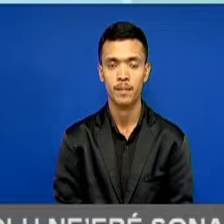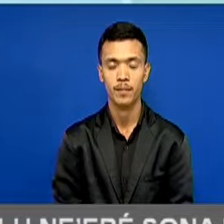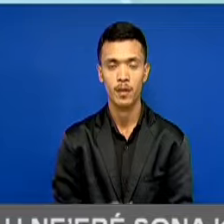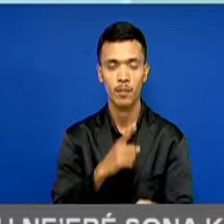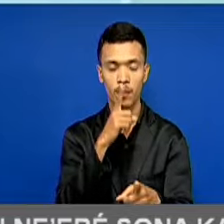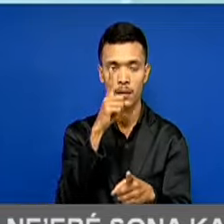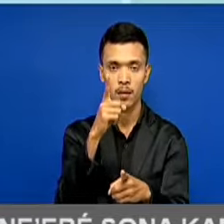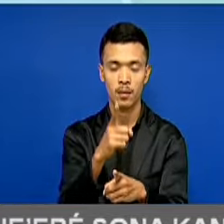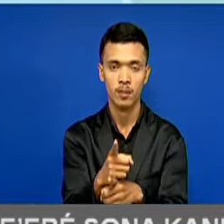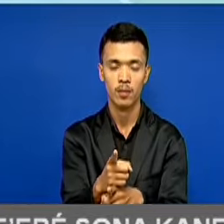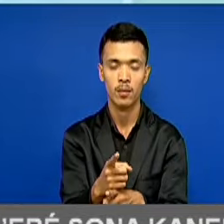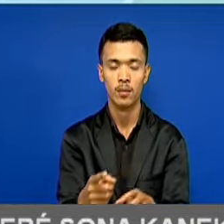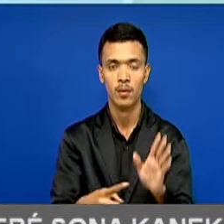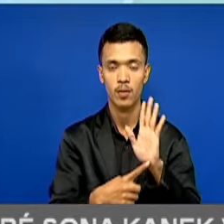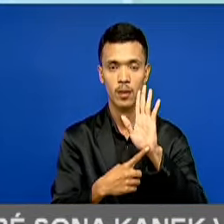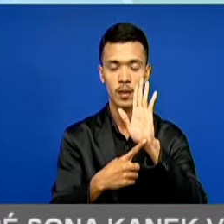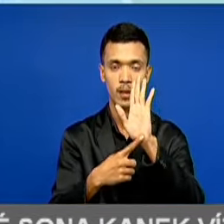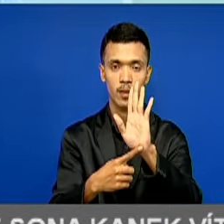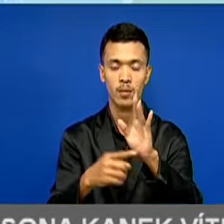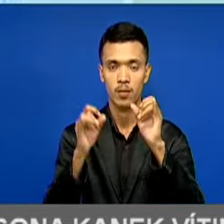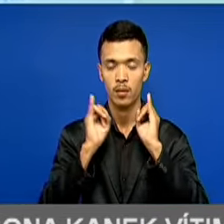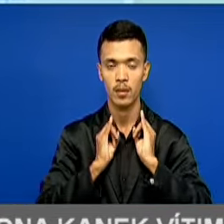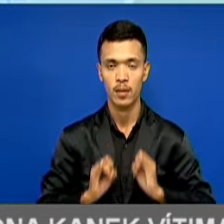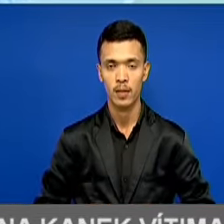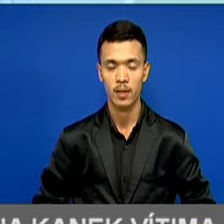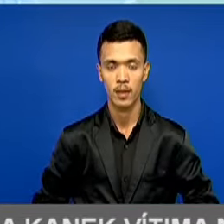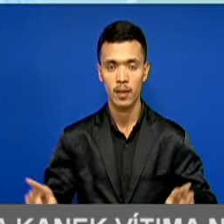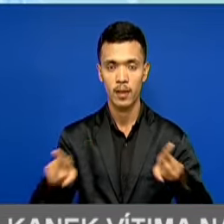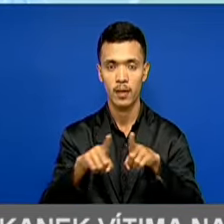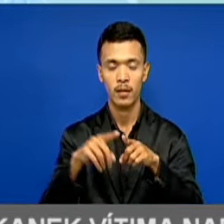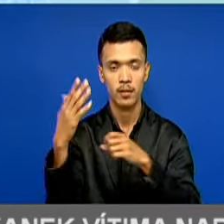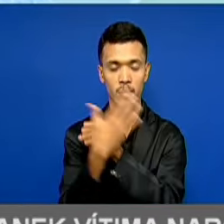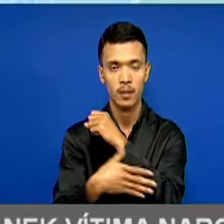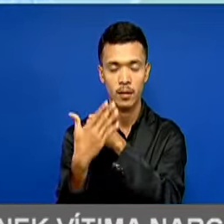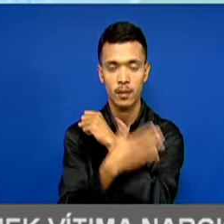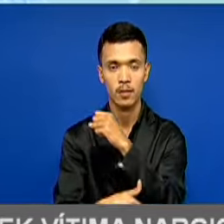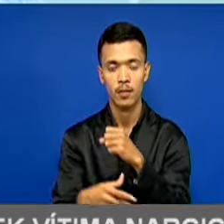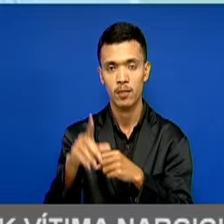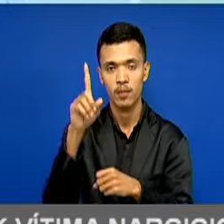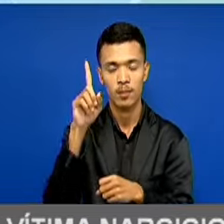boa de neve que a turdo tem identidade no país e na nação ida,